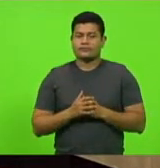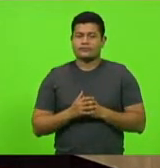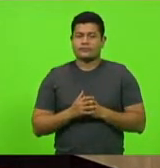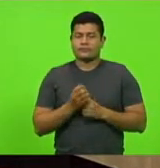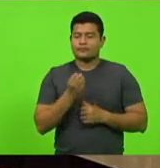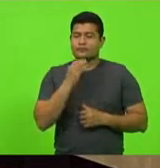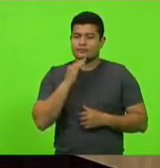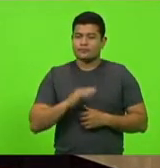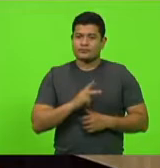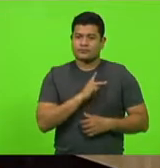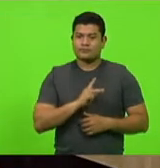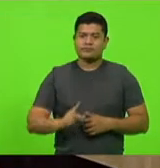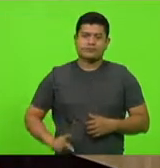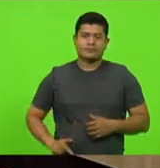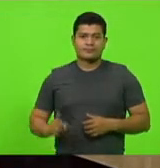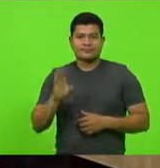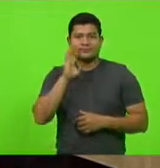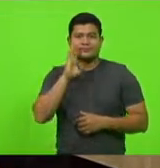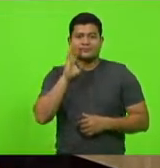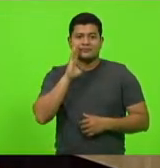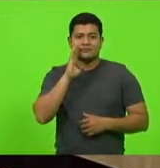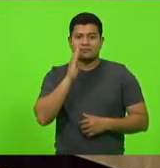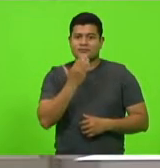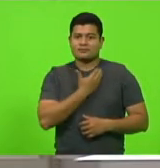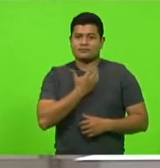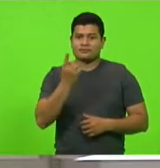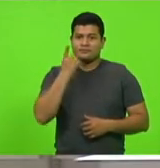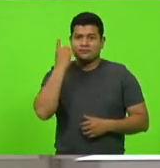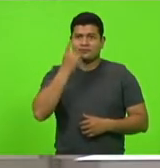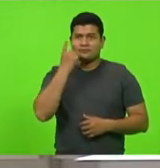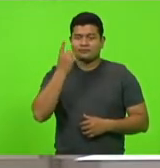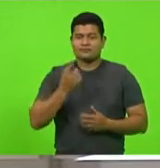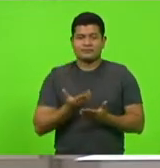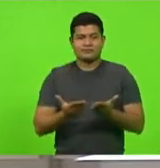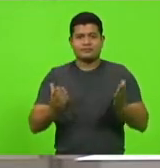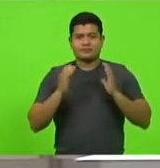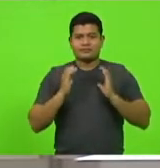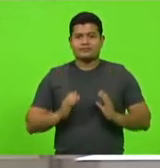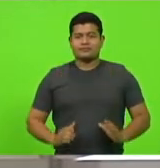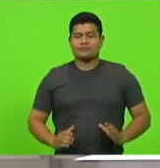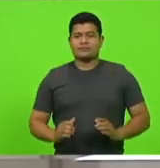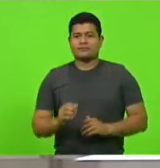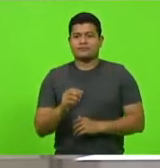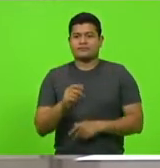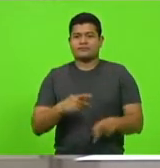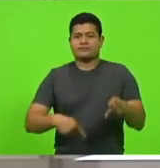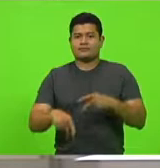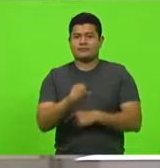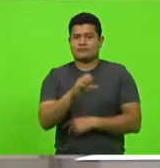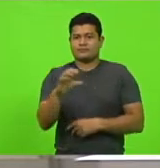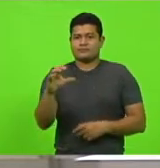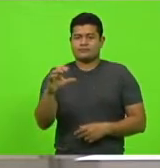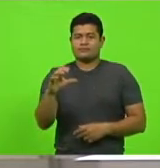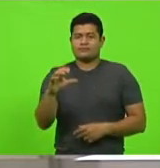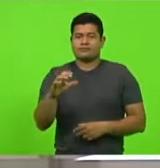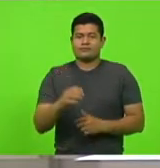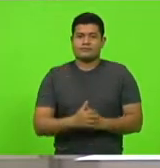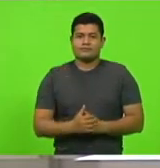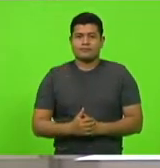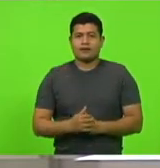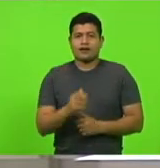tarde, presidente Nilson Berlanda, colegas deputados, cidadãos catarinenses. Ata da